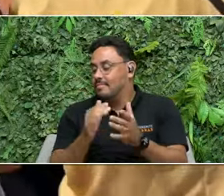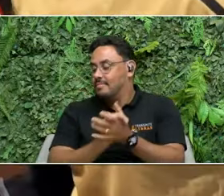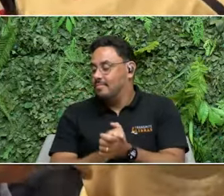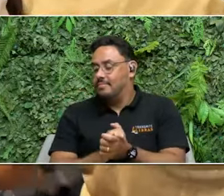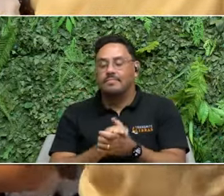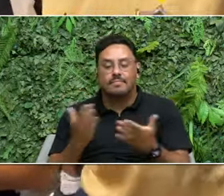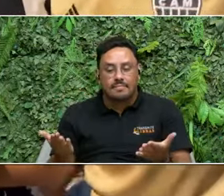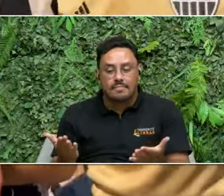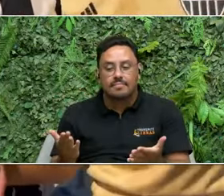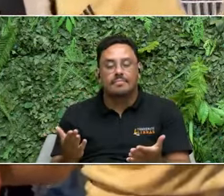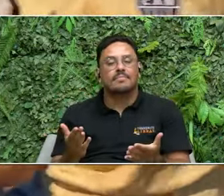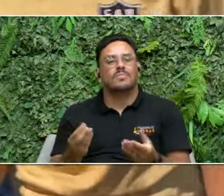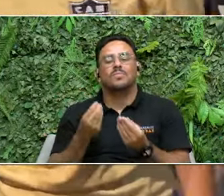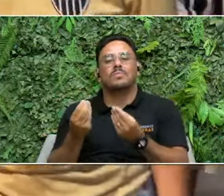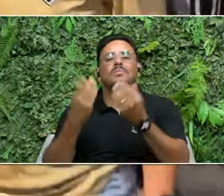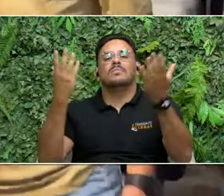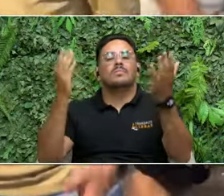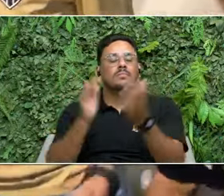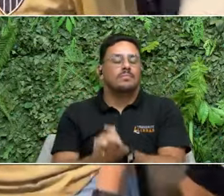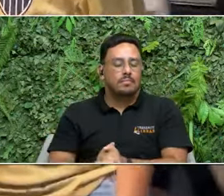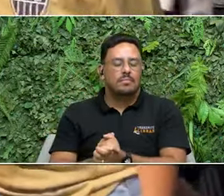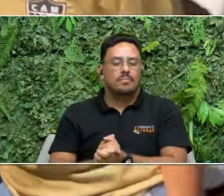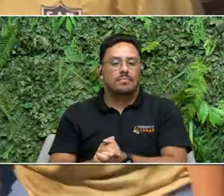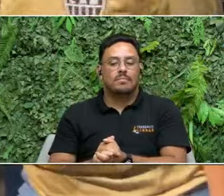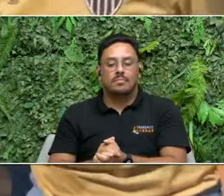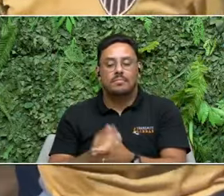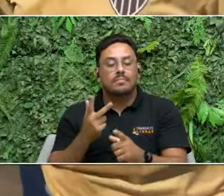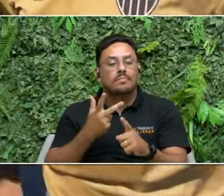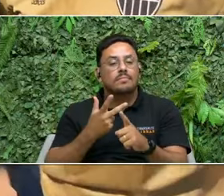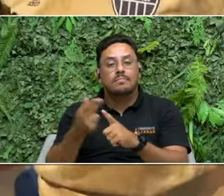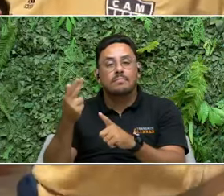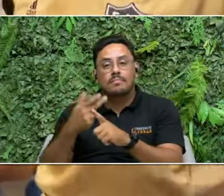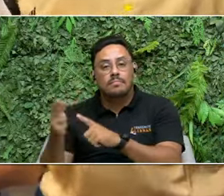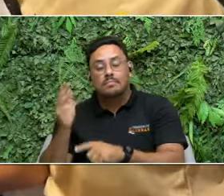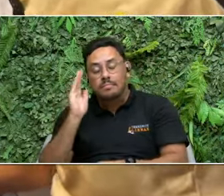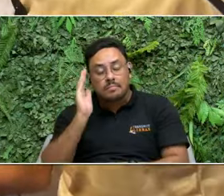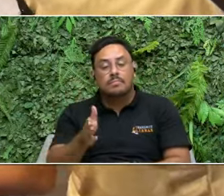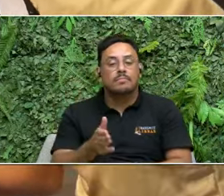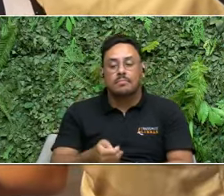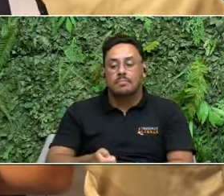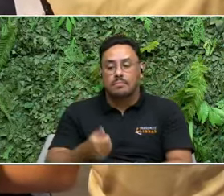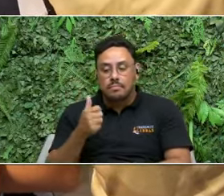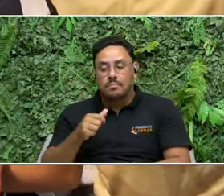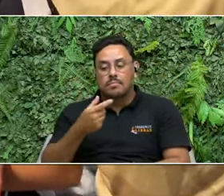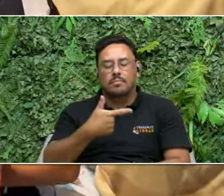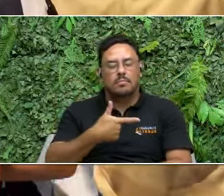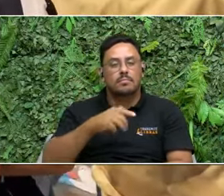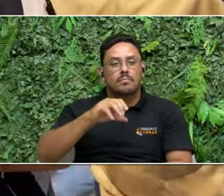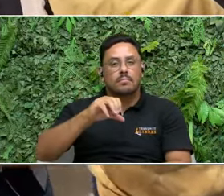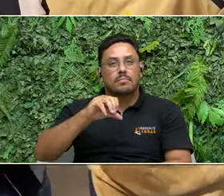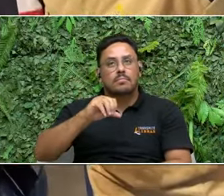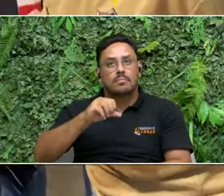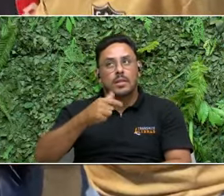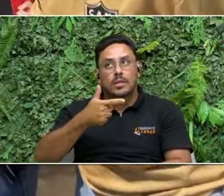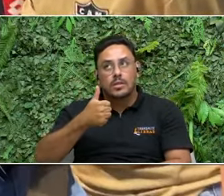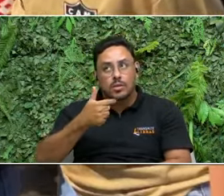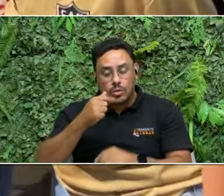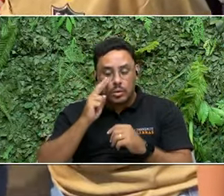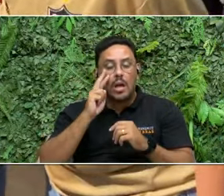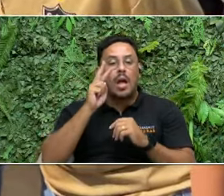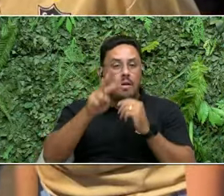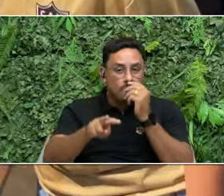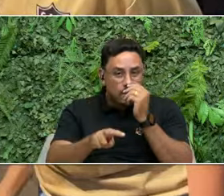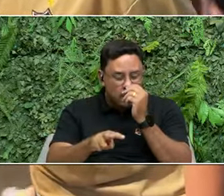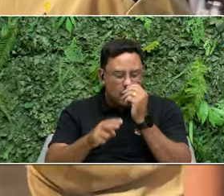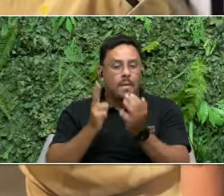Arena do Galo gente é um absurdo isso não tava ganho ganho o jogo tava ganho ganho gan desde 201 2012 que eu tô vendo